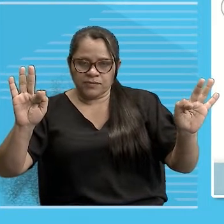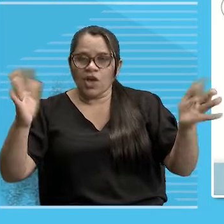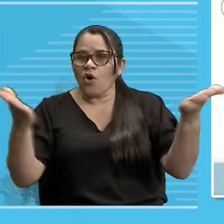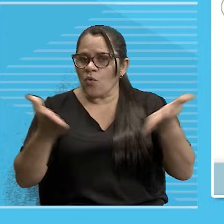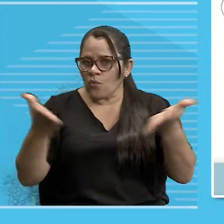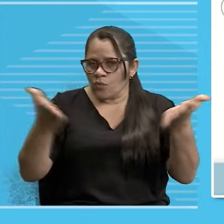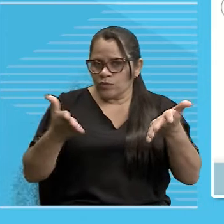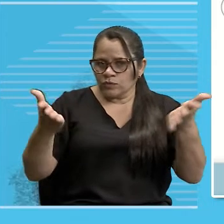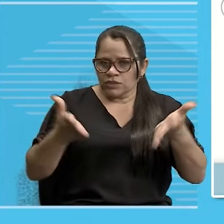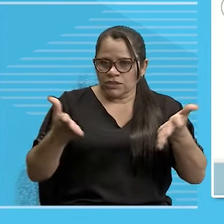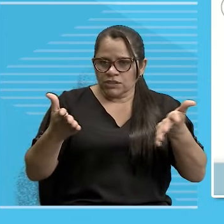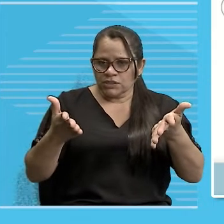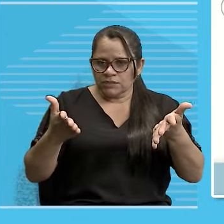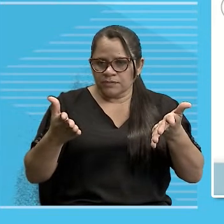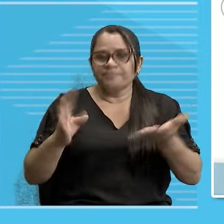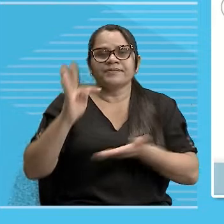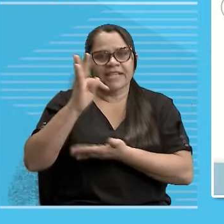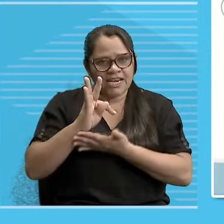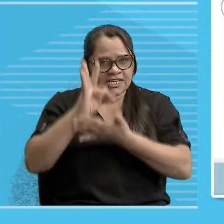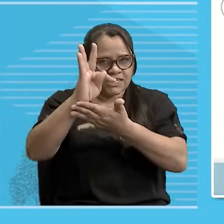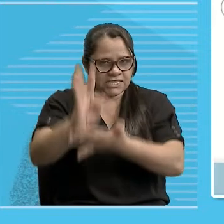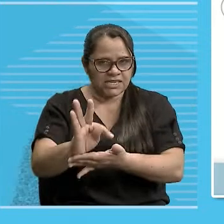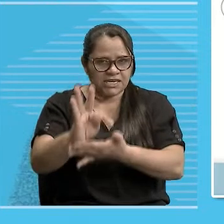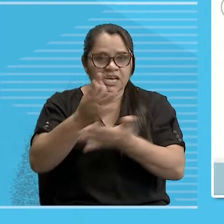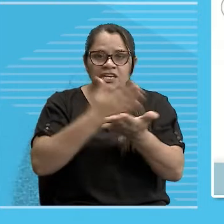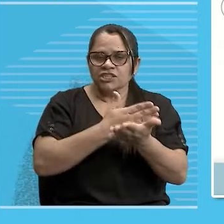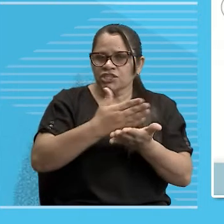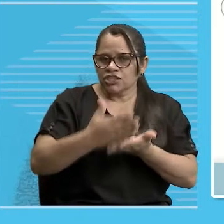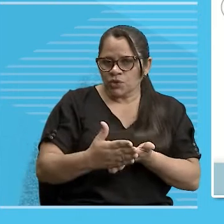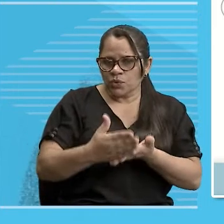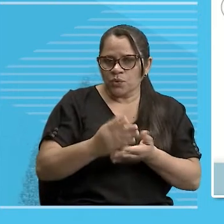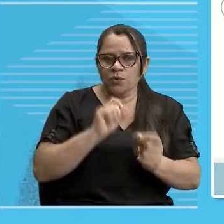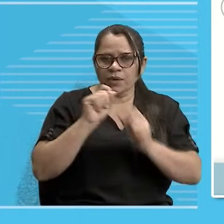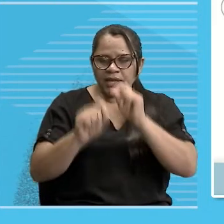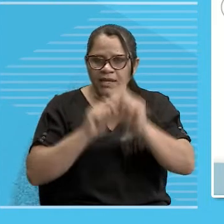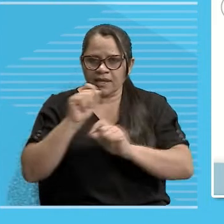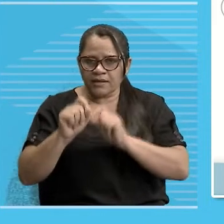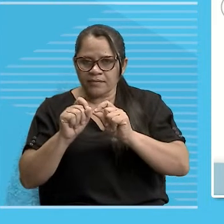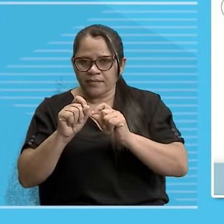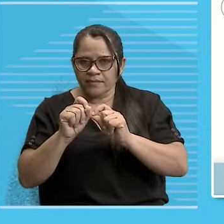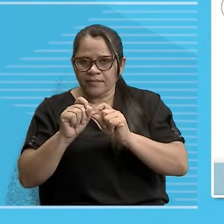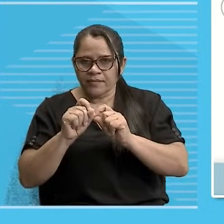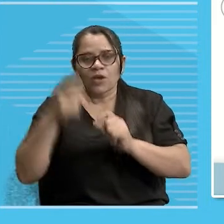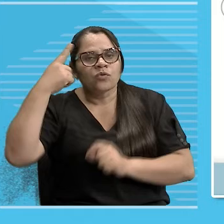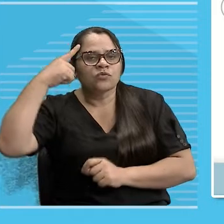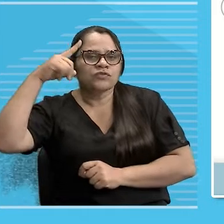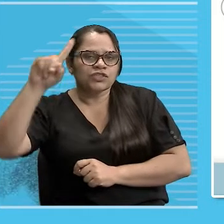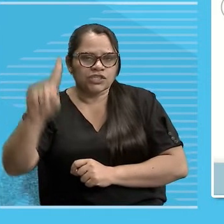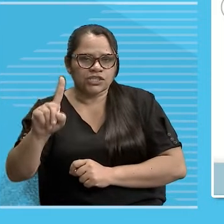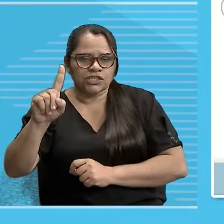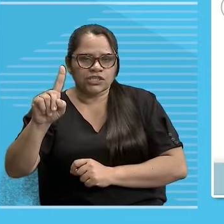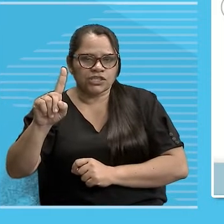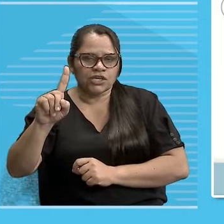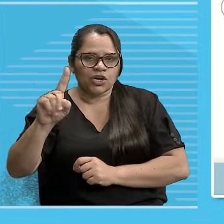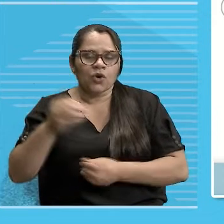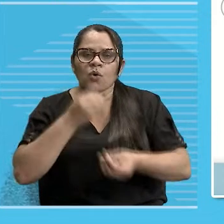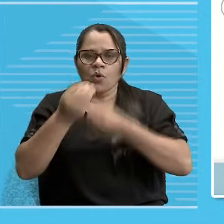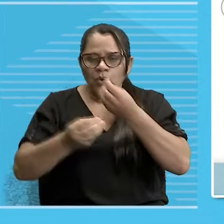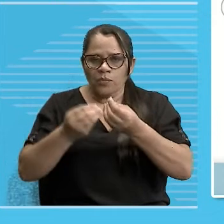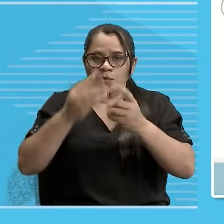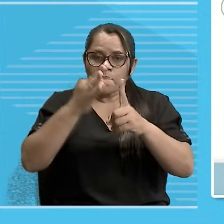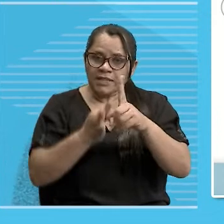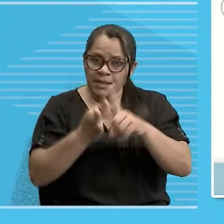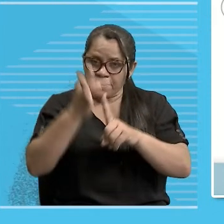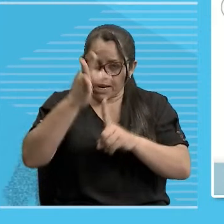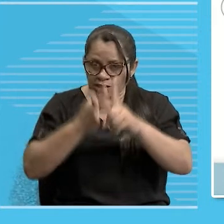hoje, Teresina iniciou o dia com uma temperatura